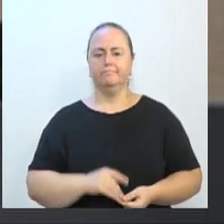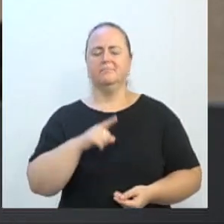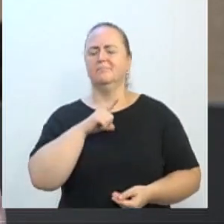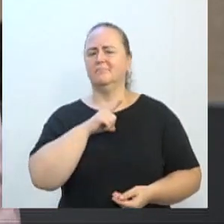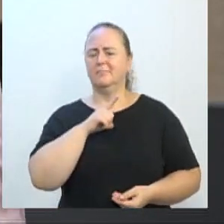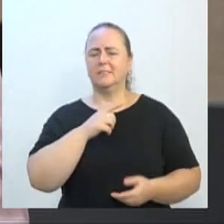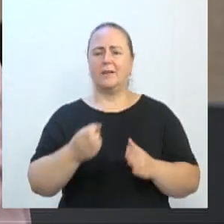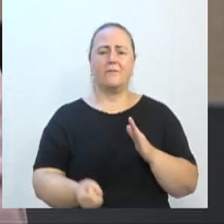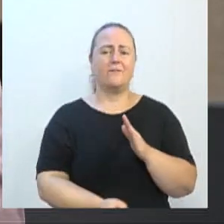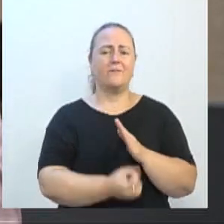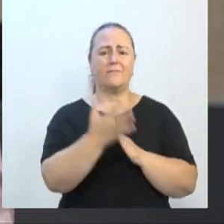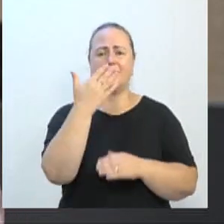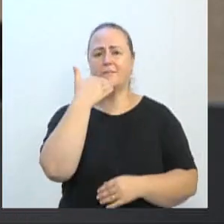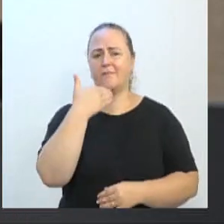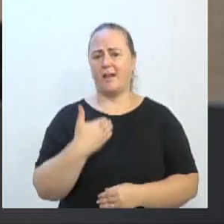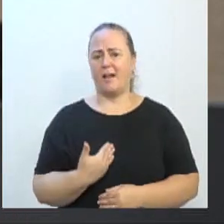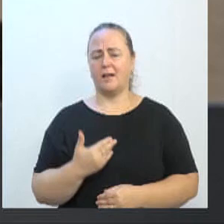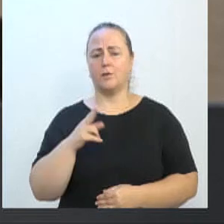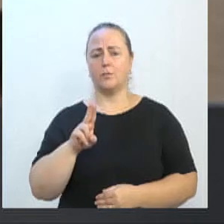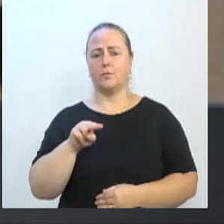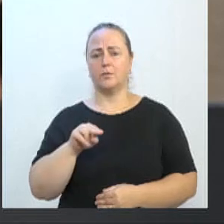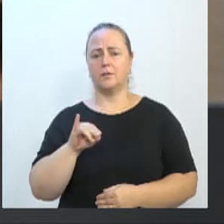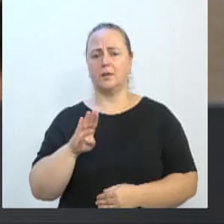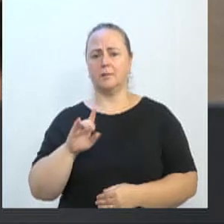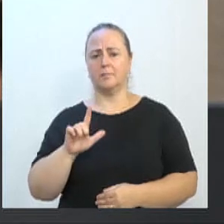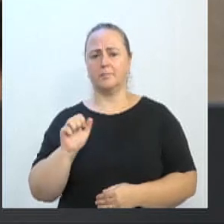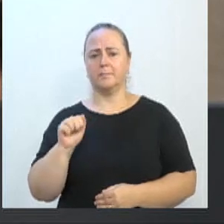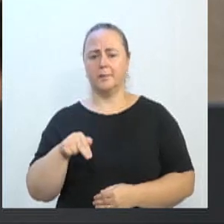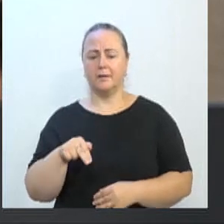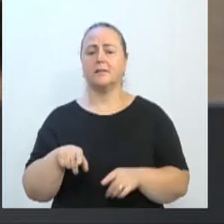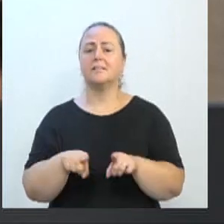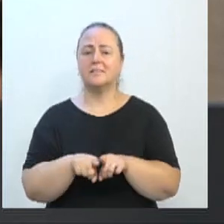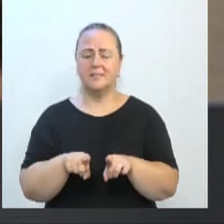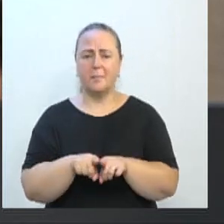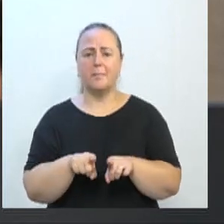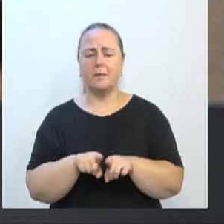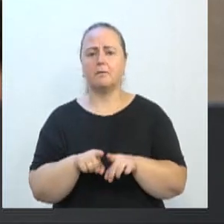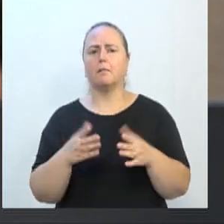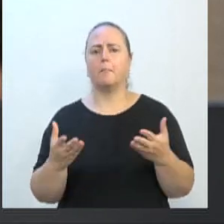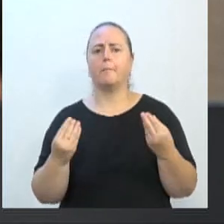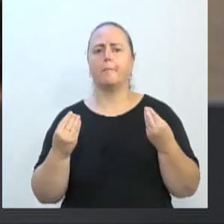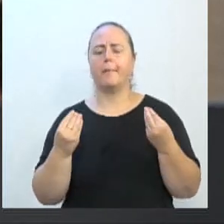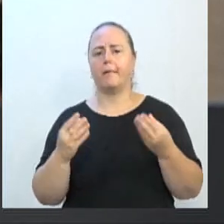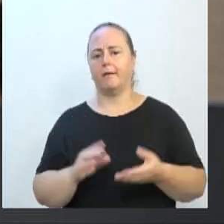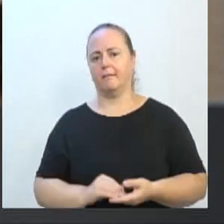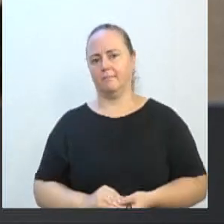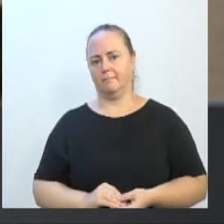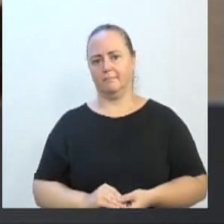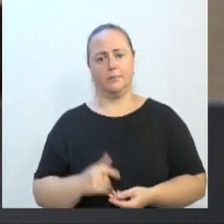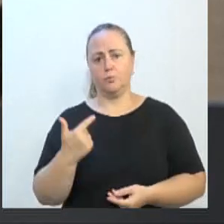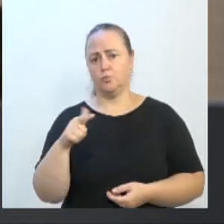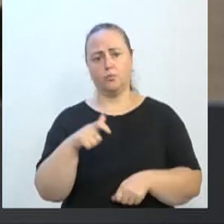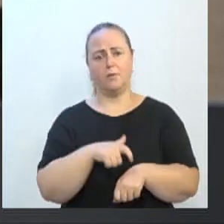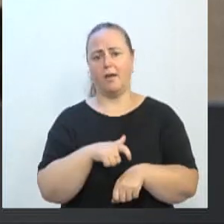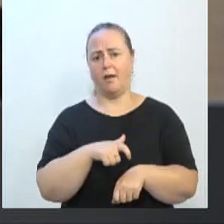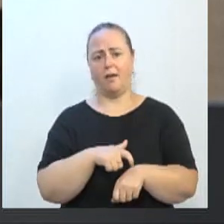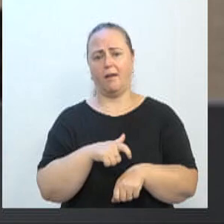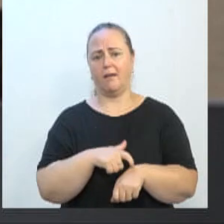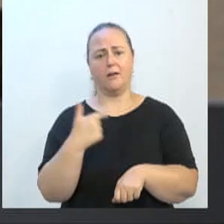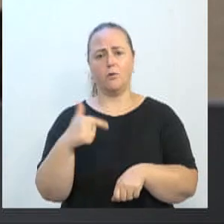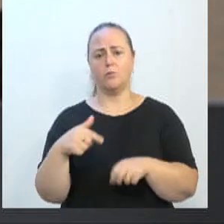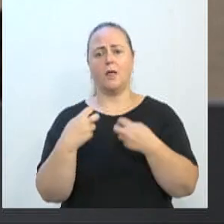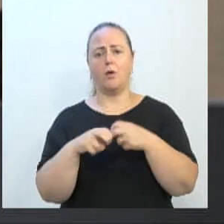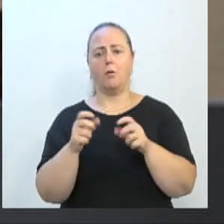que a gente faz, a Uniplan também vem fazendo. Então, para que corredor de ônibus, se nós não temos horários de ônibus? Enquanto